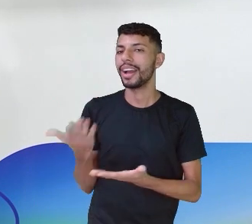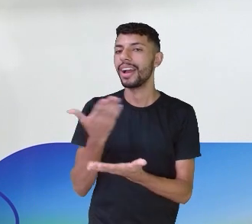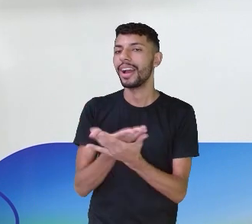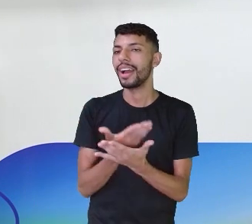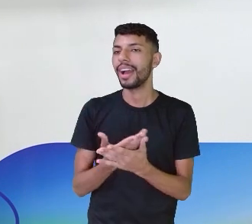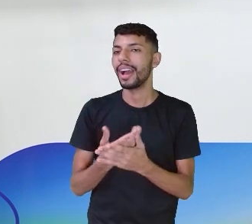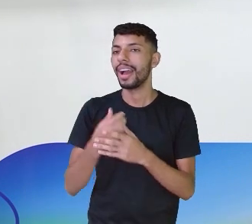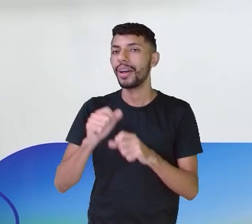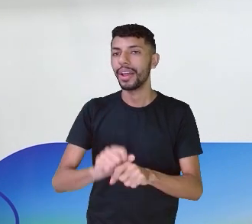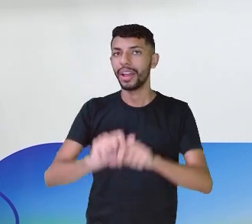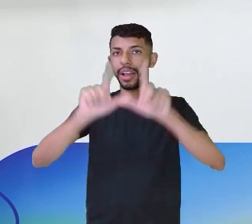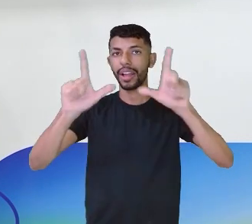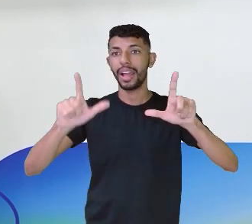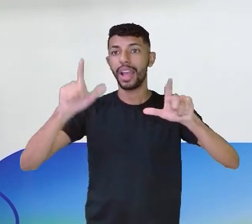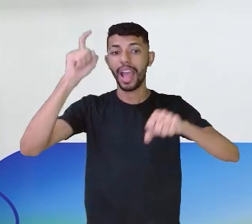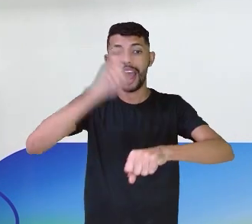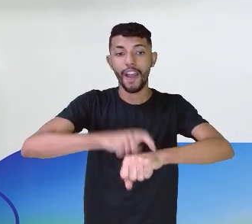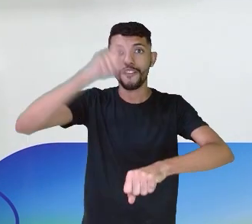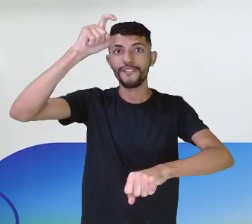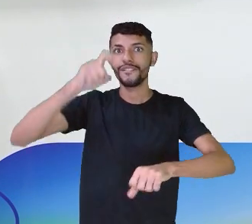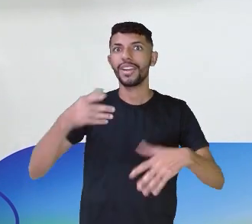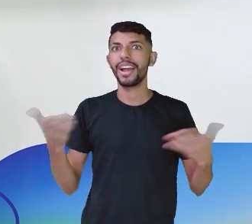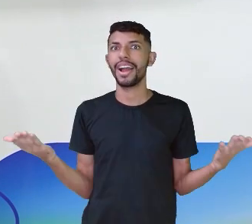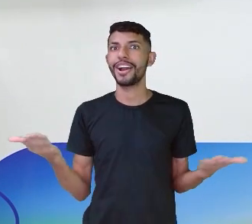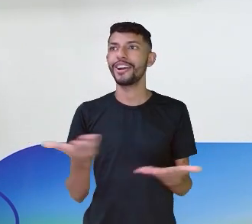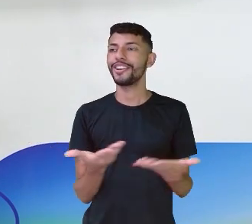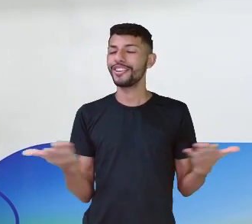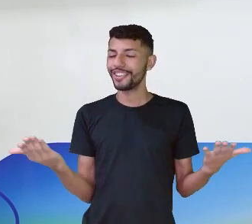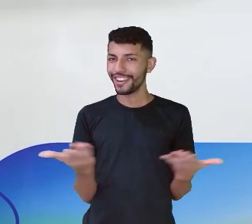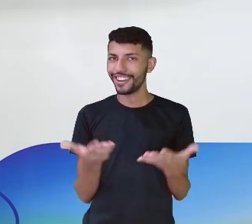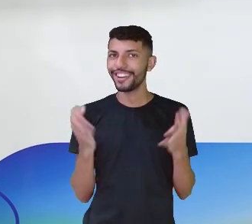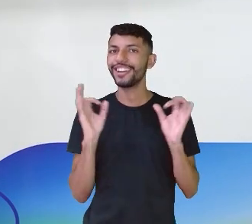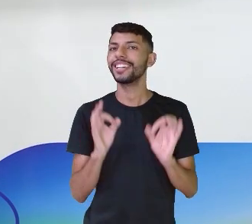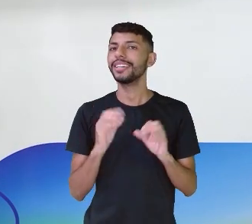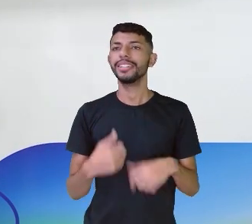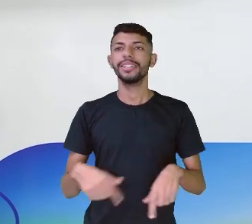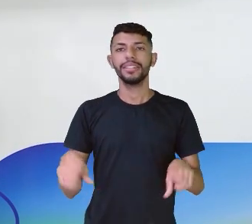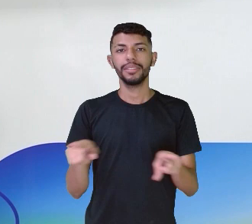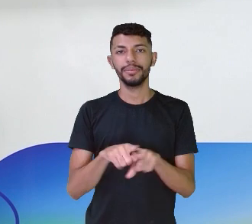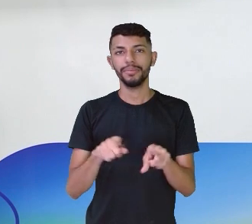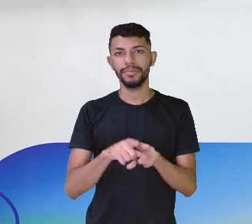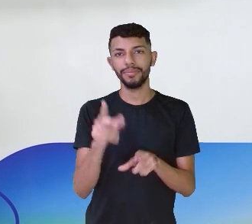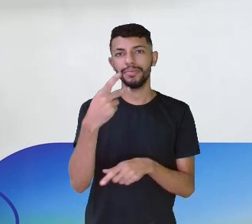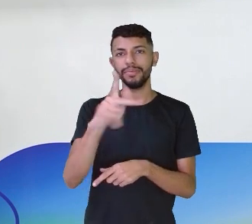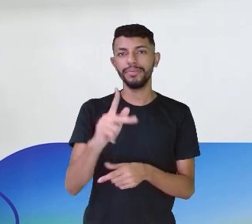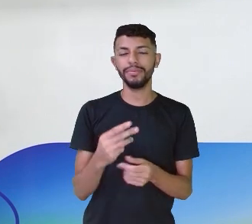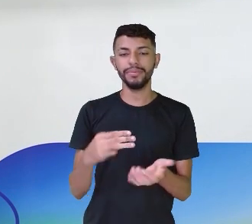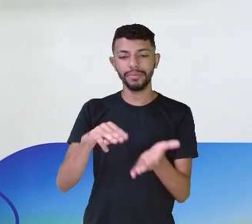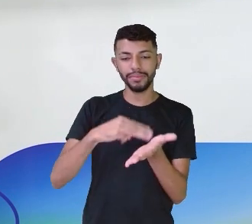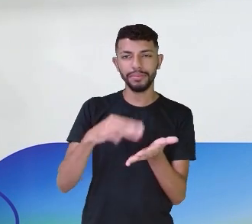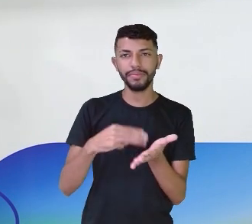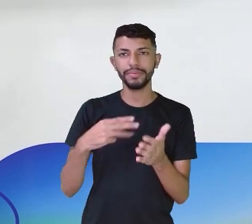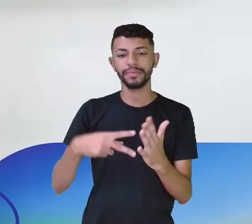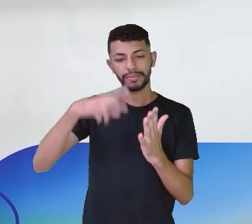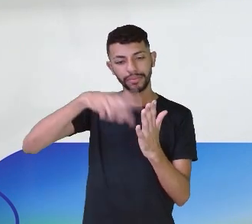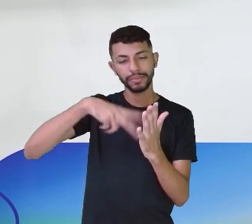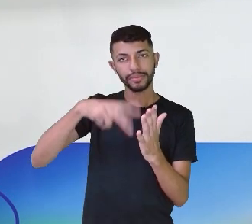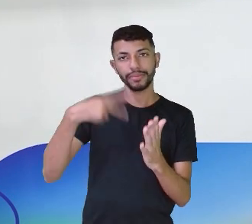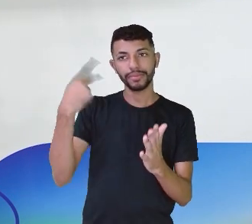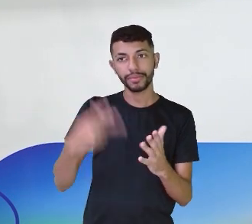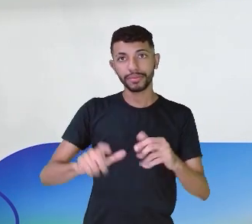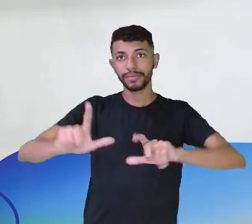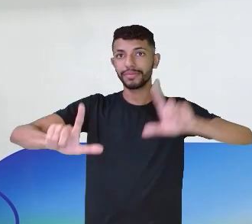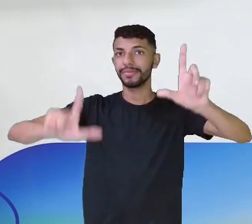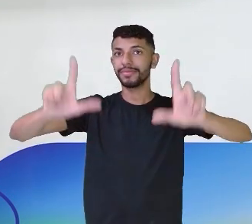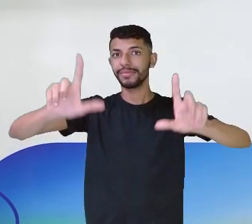sendo transmitida ao vivo, ao vivo. Inclusive a tua mensagem vai ser lida ao